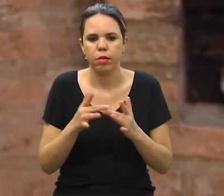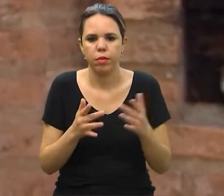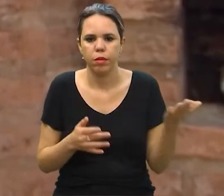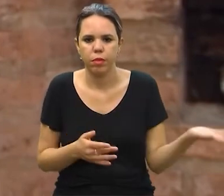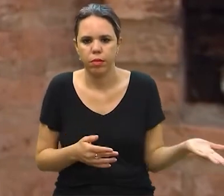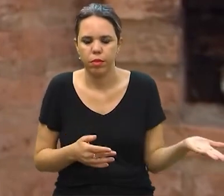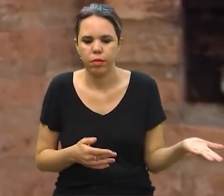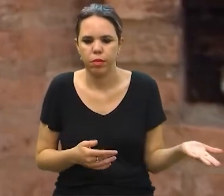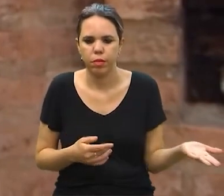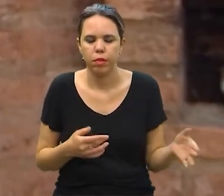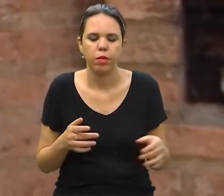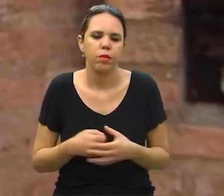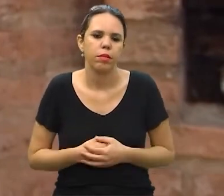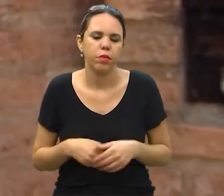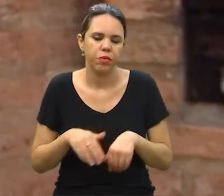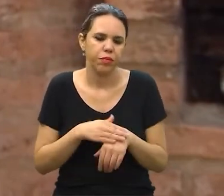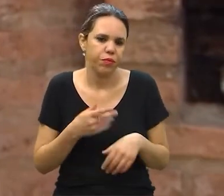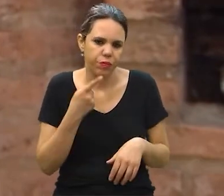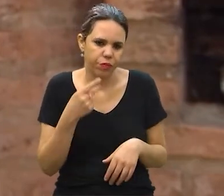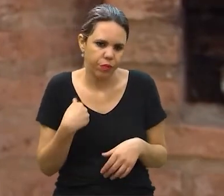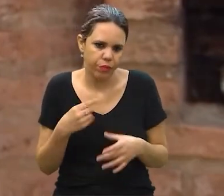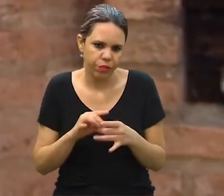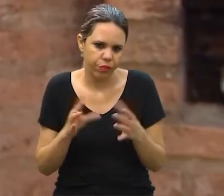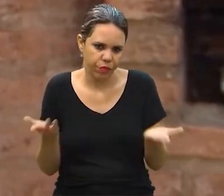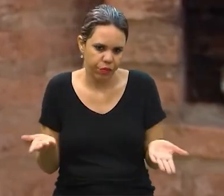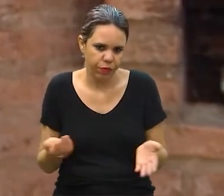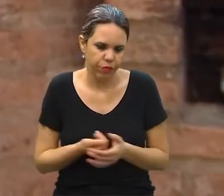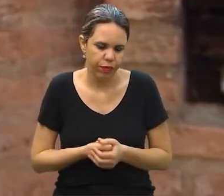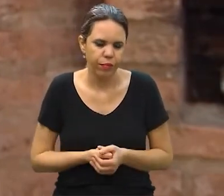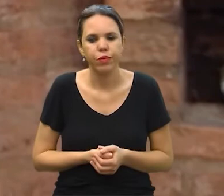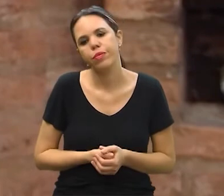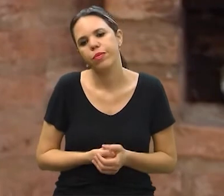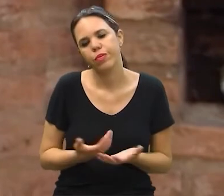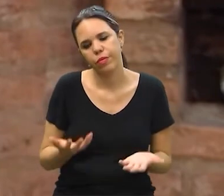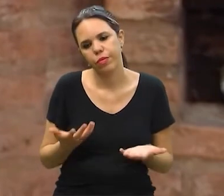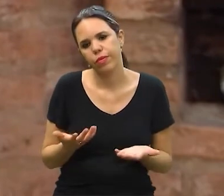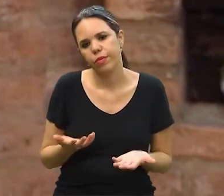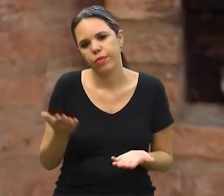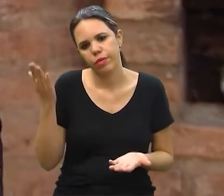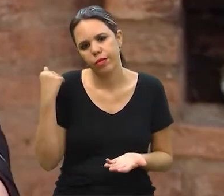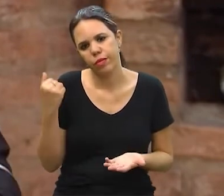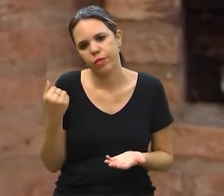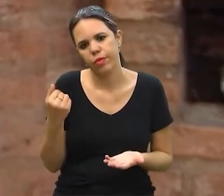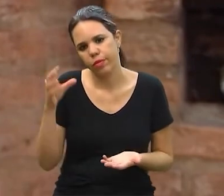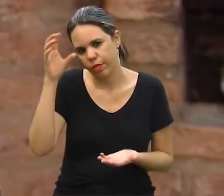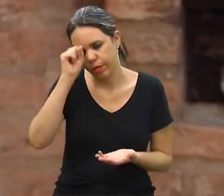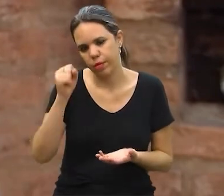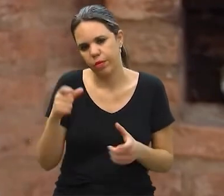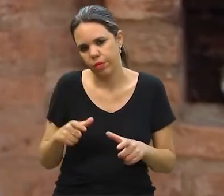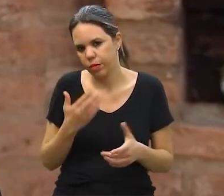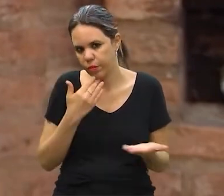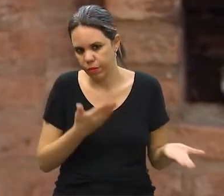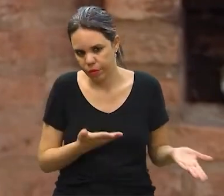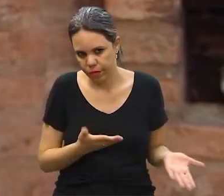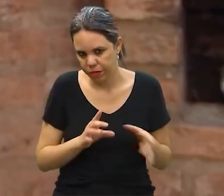aqui, como você entrar em contato conosco. E nós estamos aqui à disposição para quem quiser dicas e saber mais sobre esse